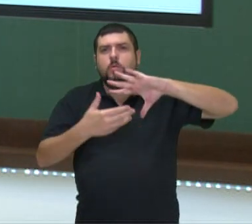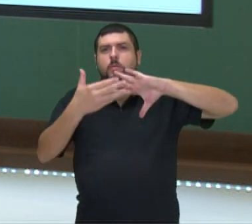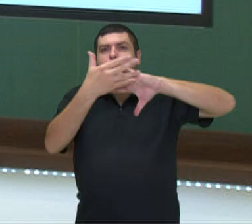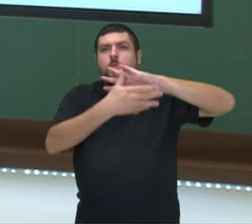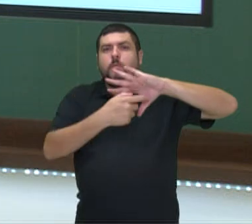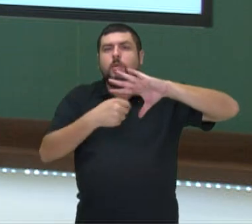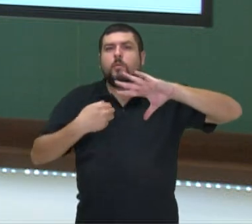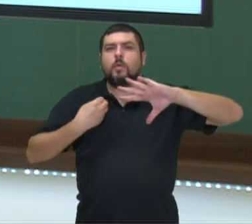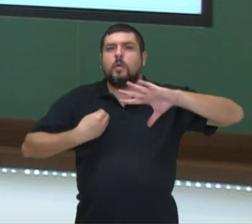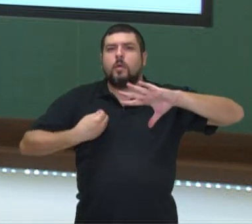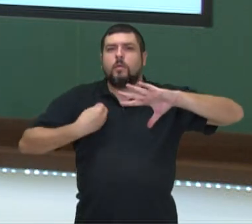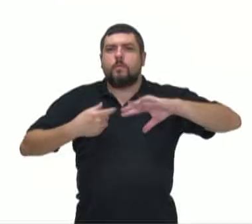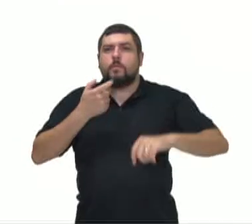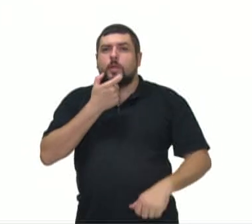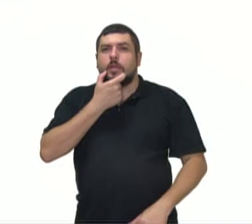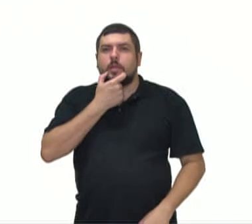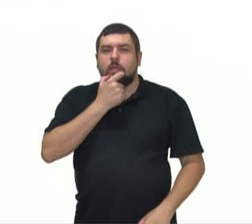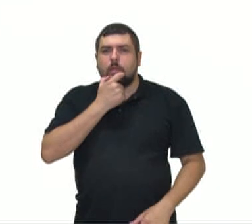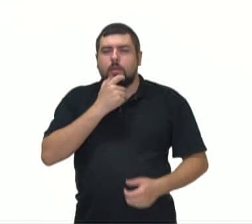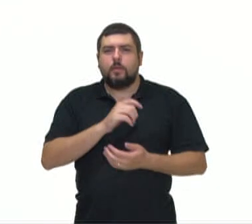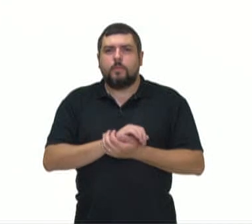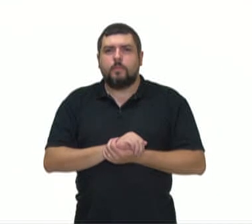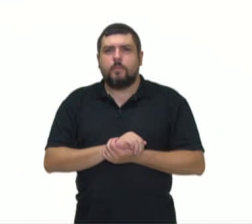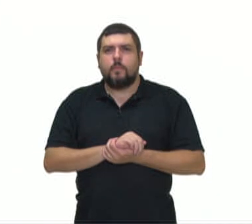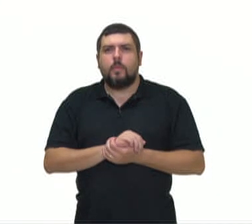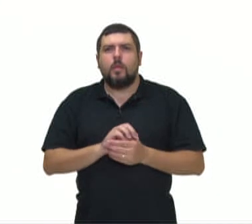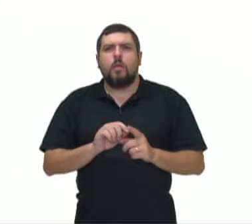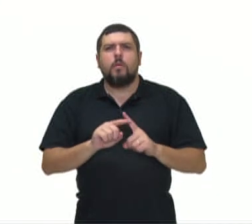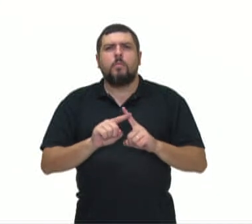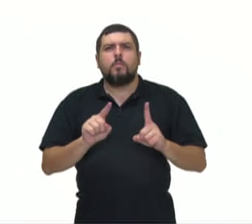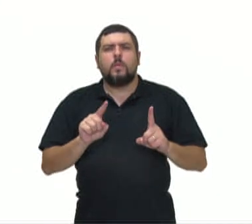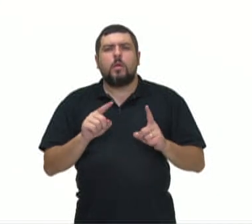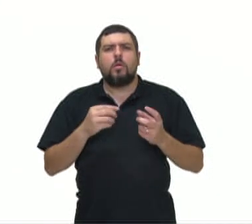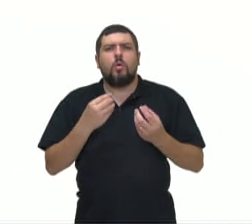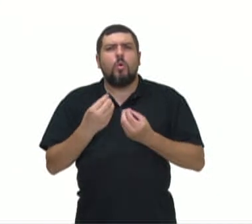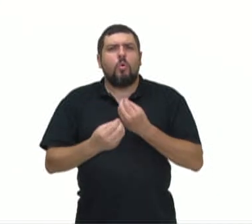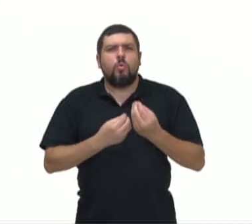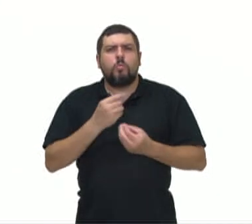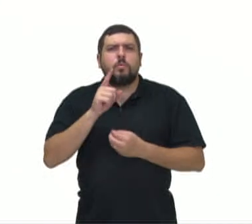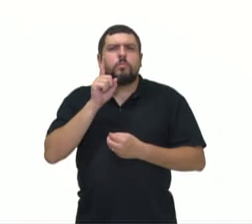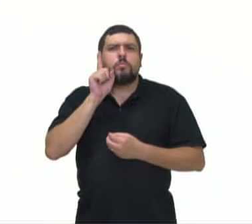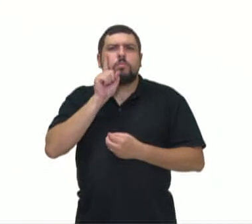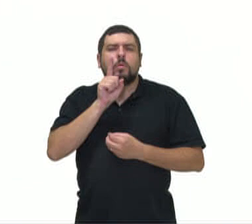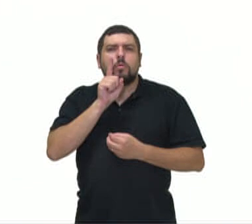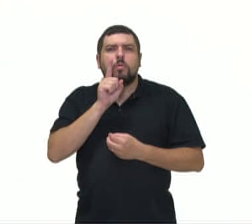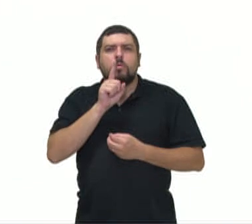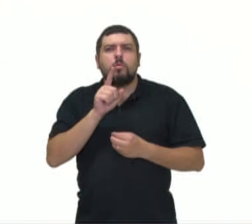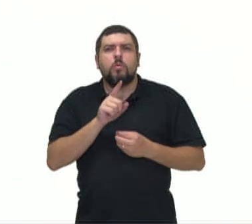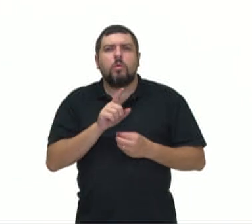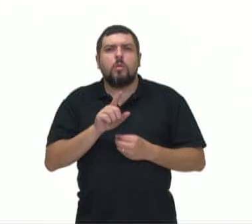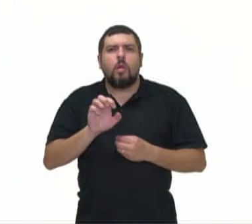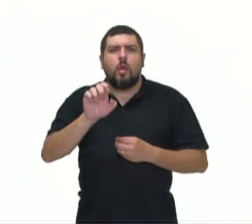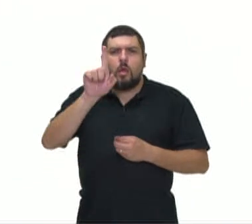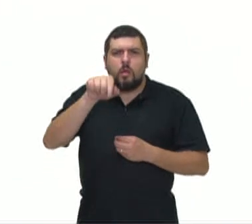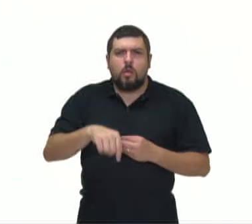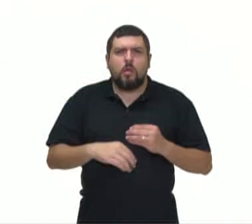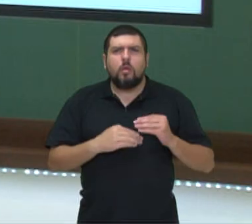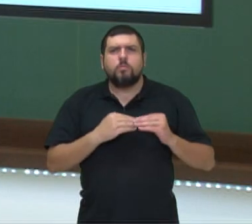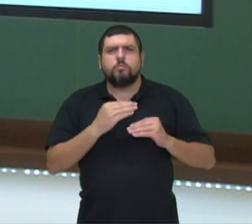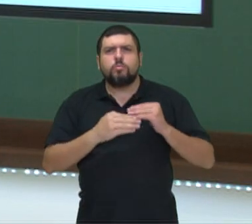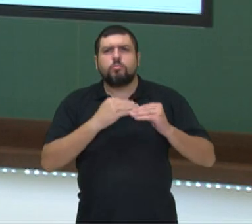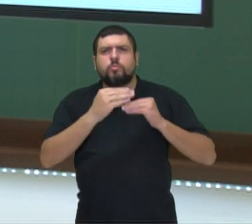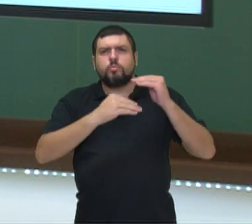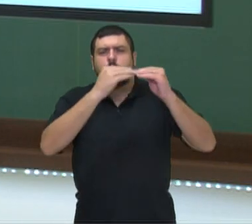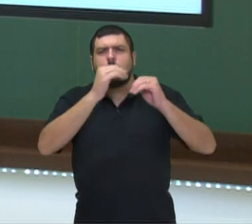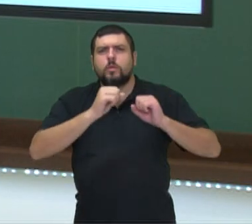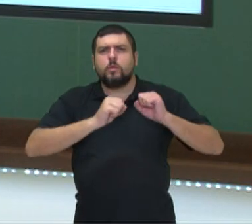quais fatores nos ajudam a explicar o desenvolvimento industrial dos Estados Unidos, né? Será que esse desenvolvimento